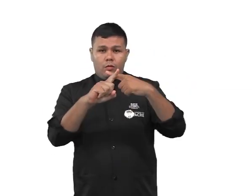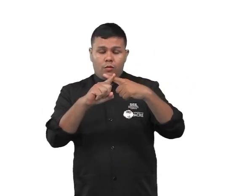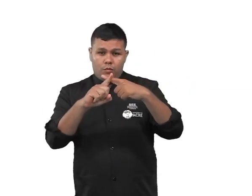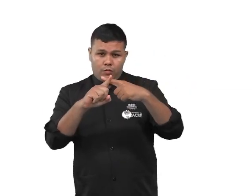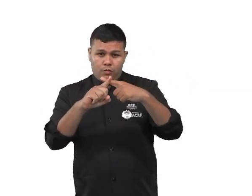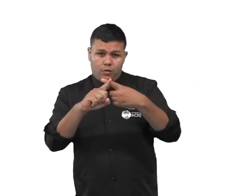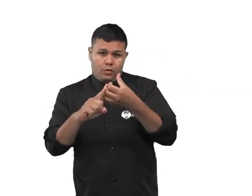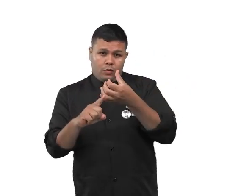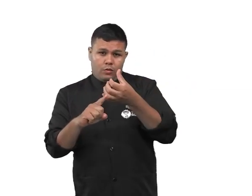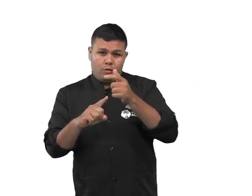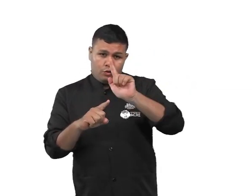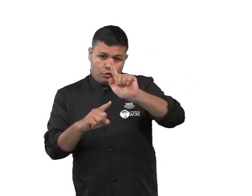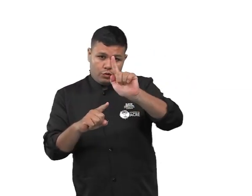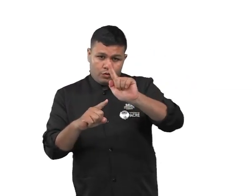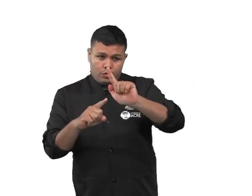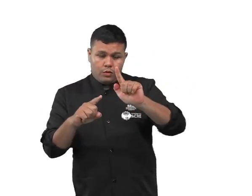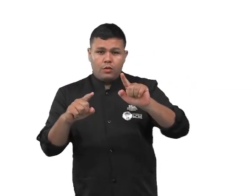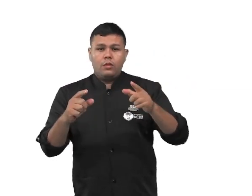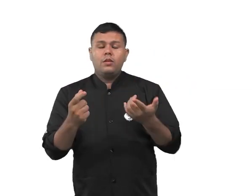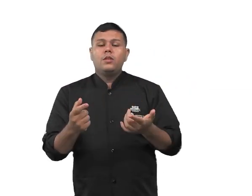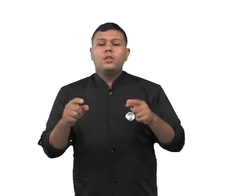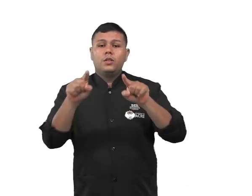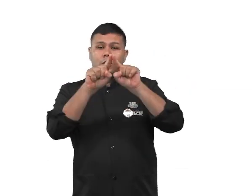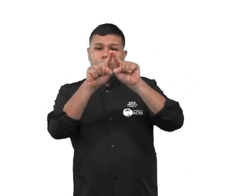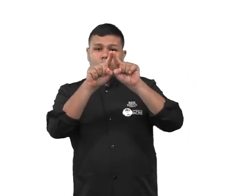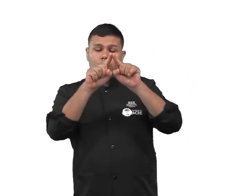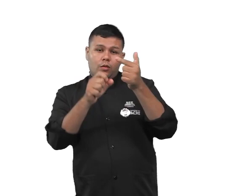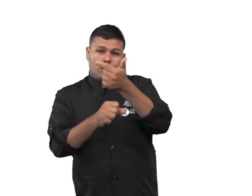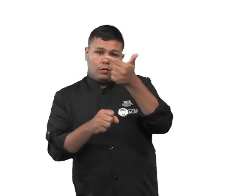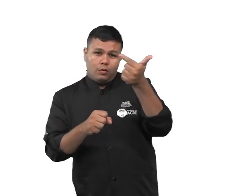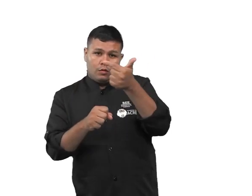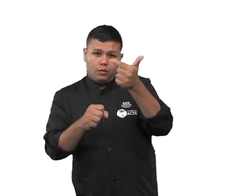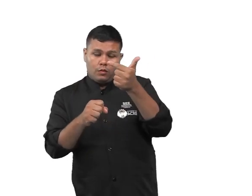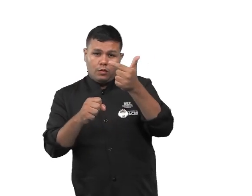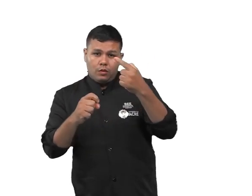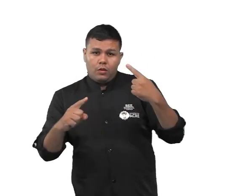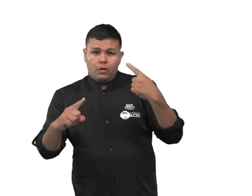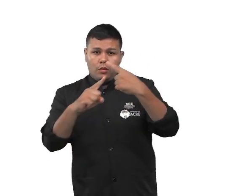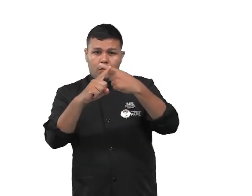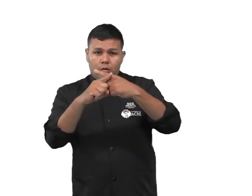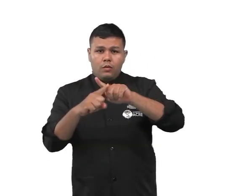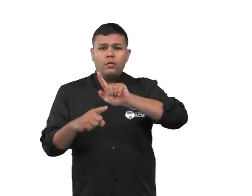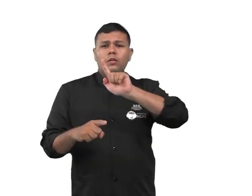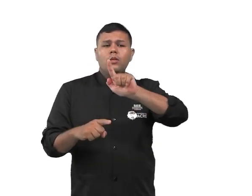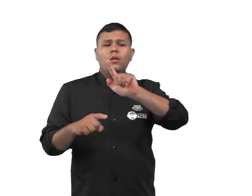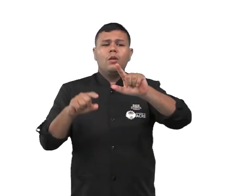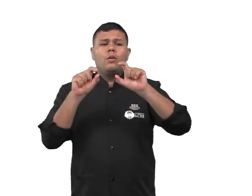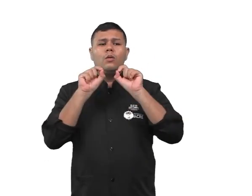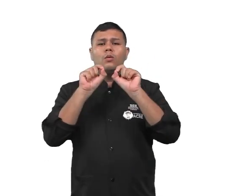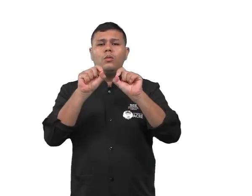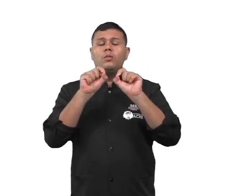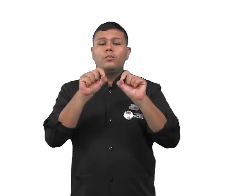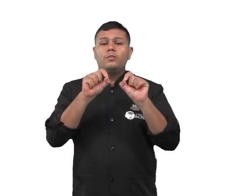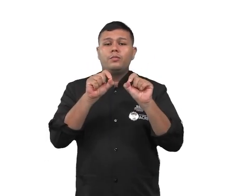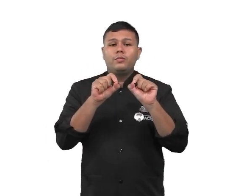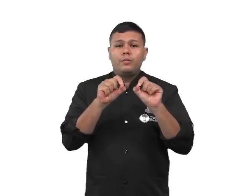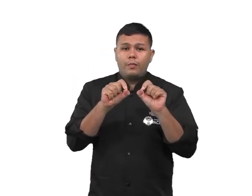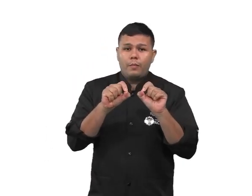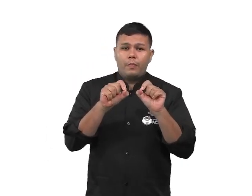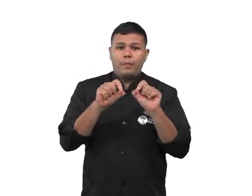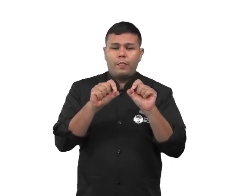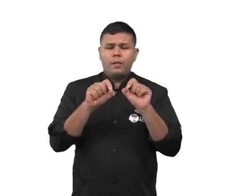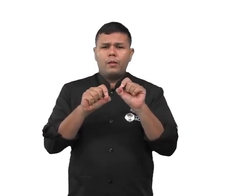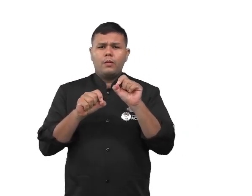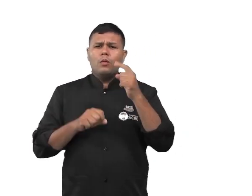quadrado, área total, que é πr ao quadrado mais πr vezes g. Quem é esse g, professor? Esse g você vai tratar com a